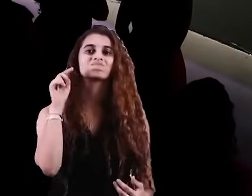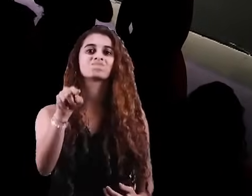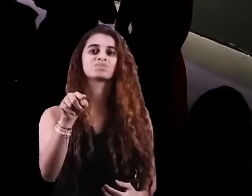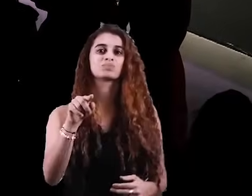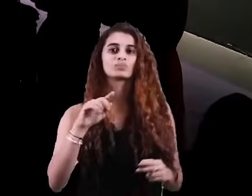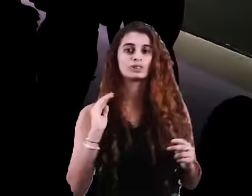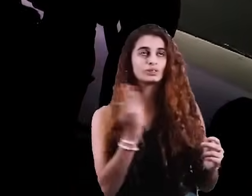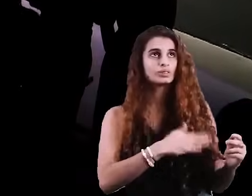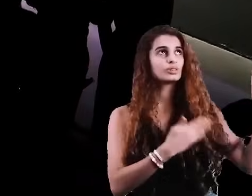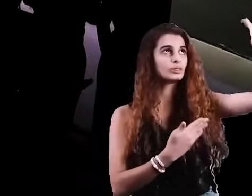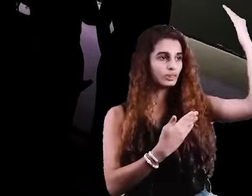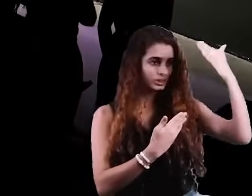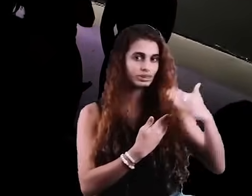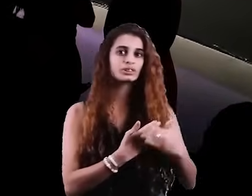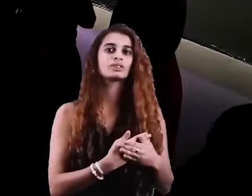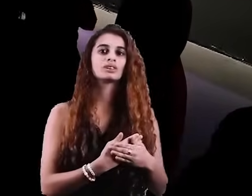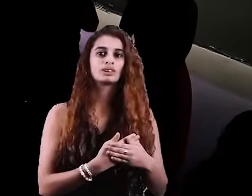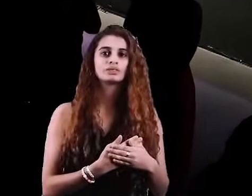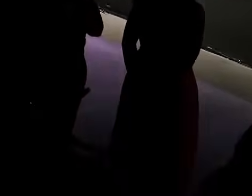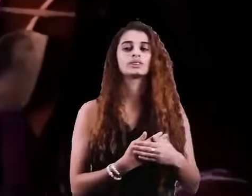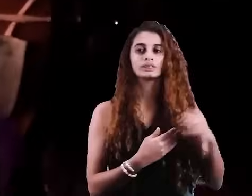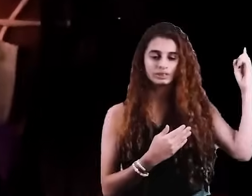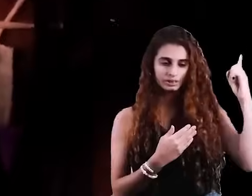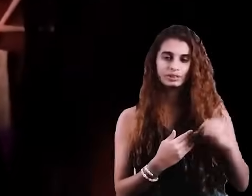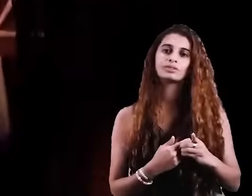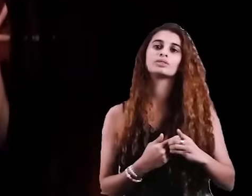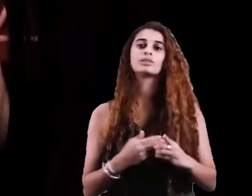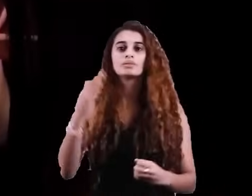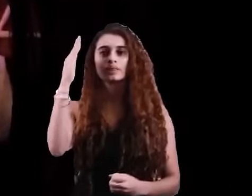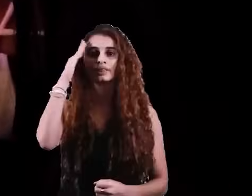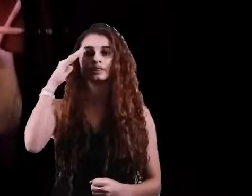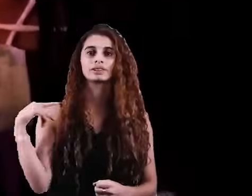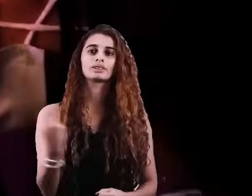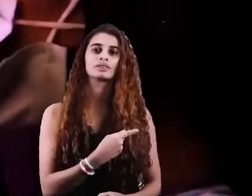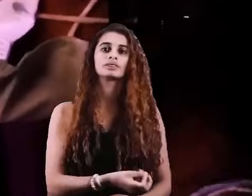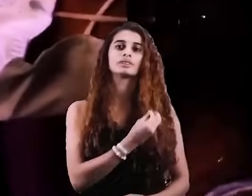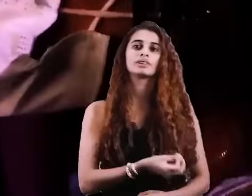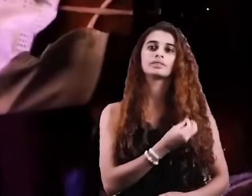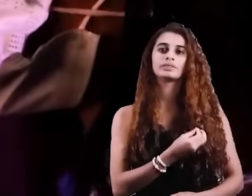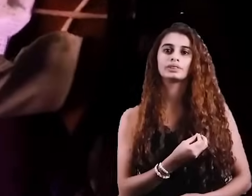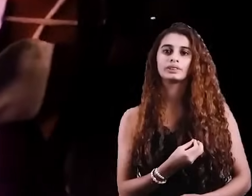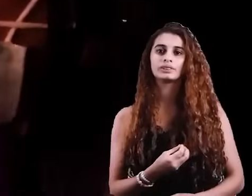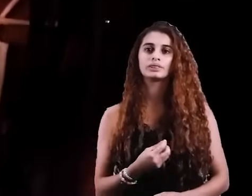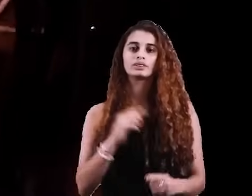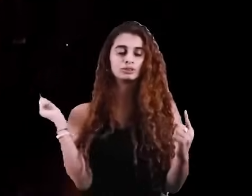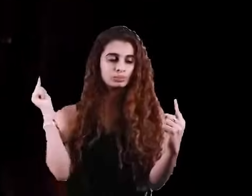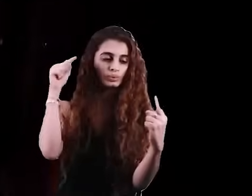o nosso coração ao centro da vontade de Deus. Para entender que a nossa vida existe por um